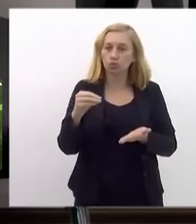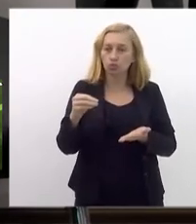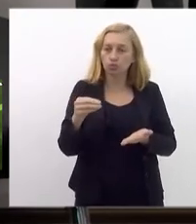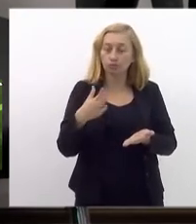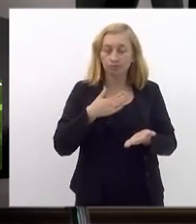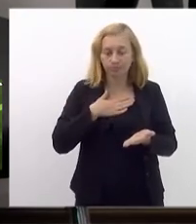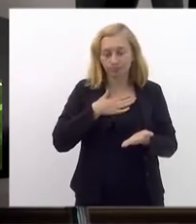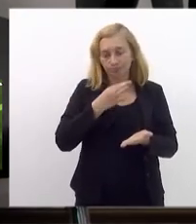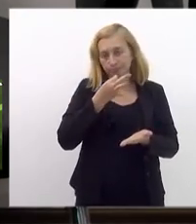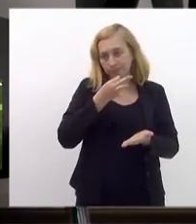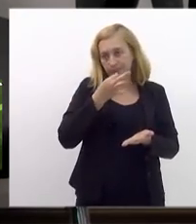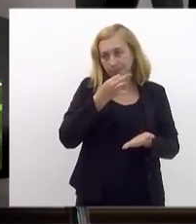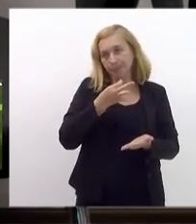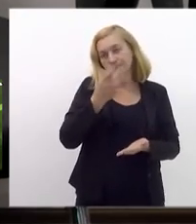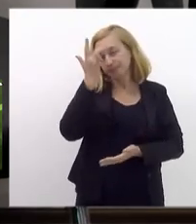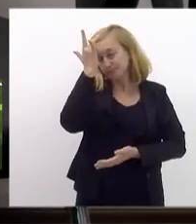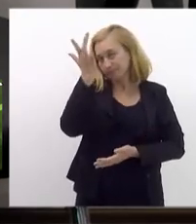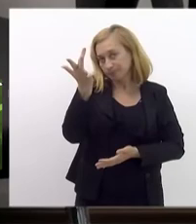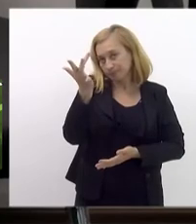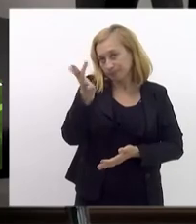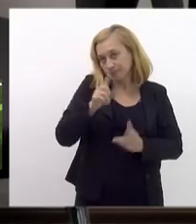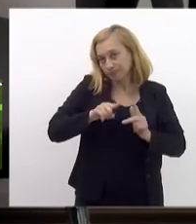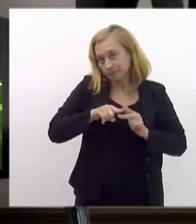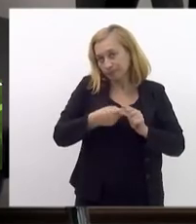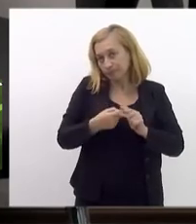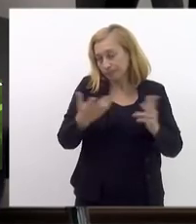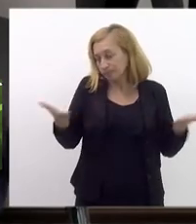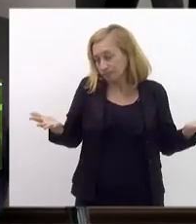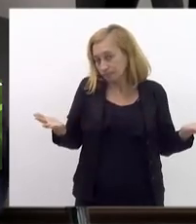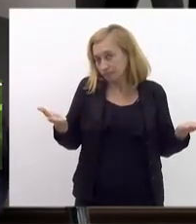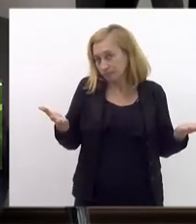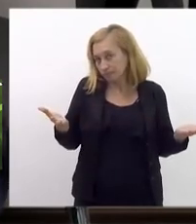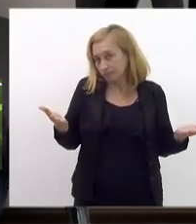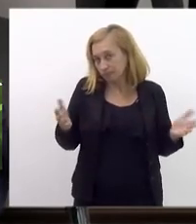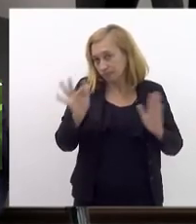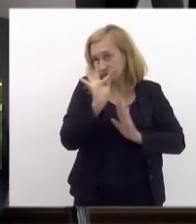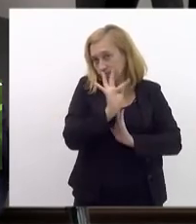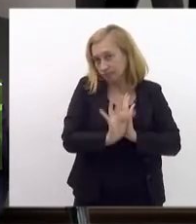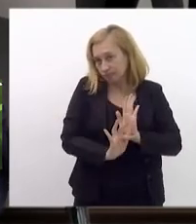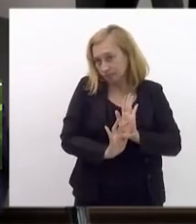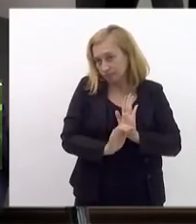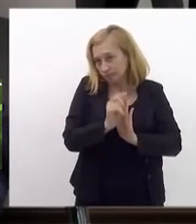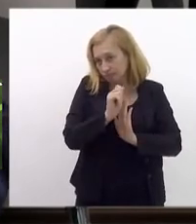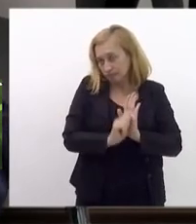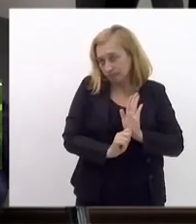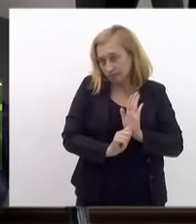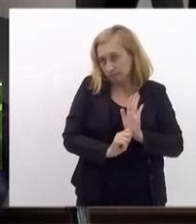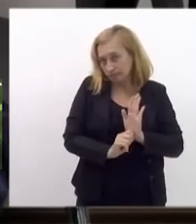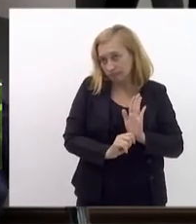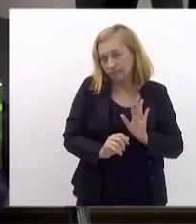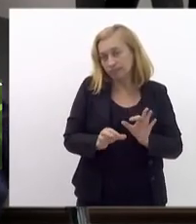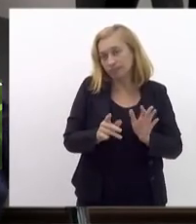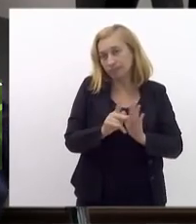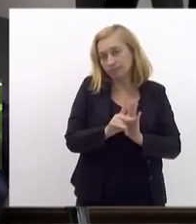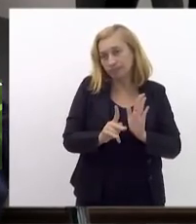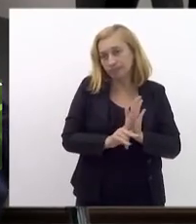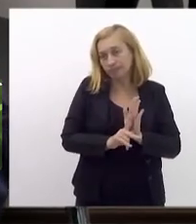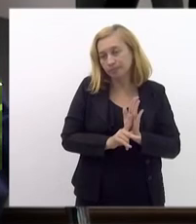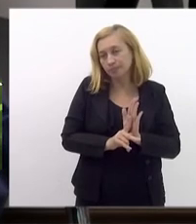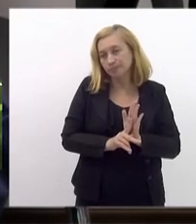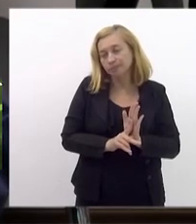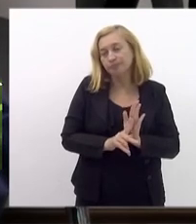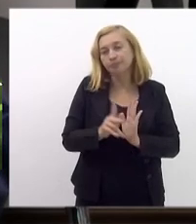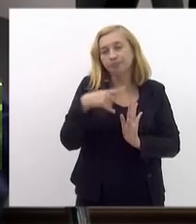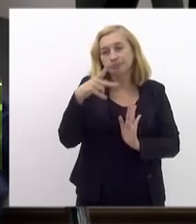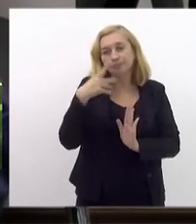minha opinião, é facilmente ajustável pela redação do projeto. Então, no que disse